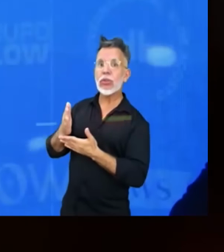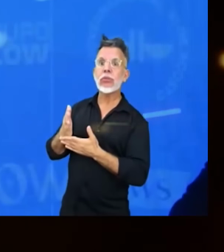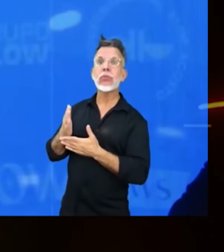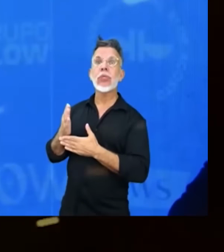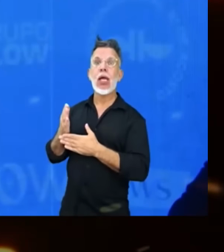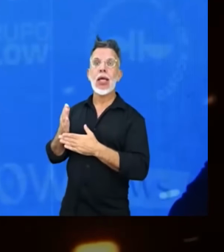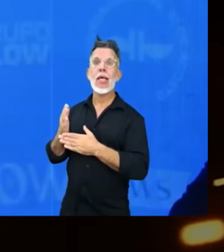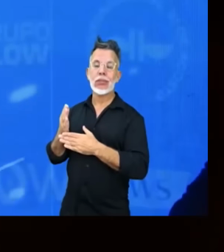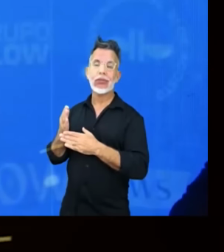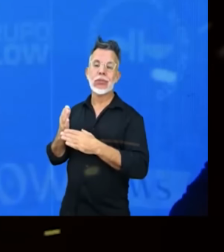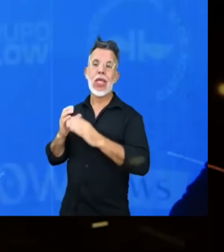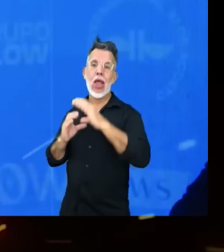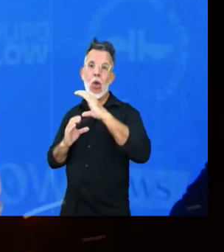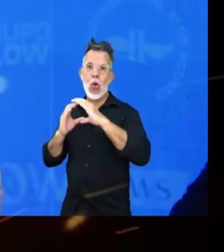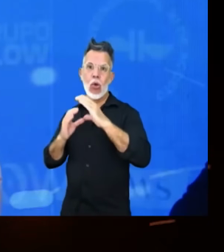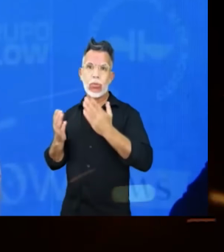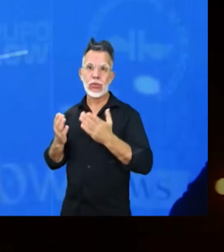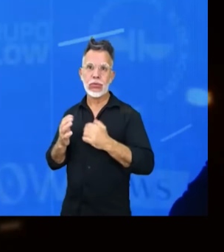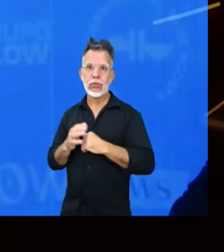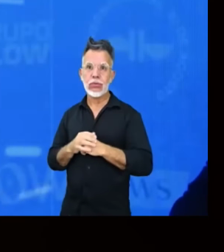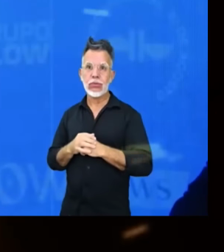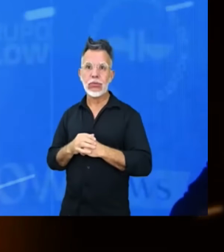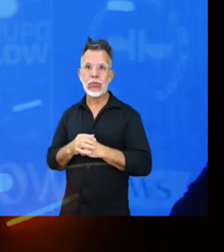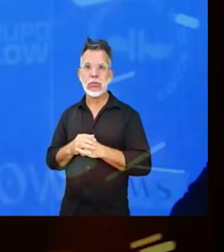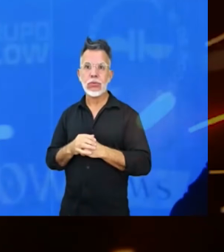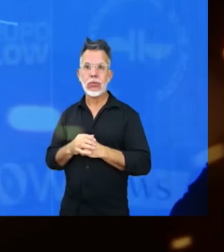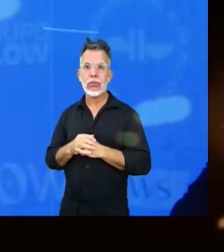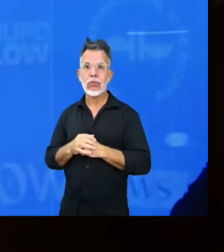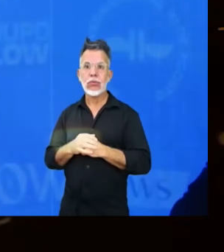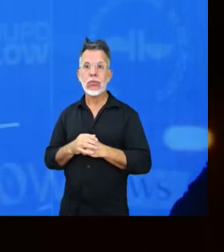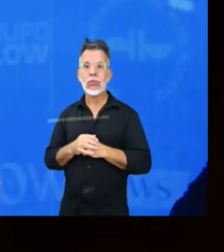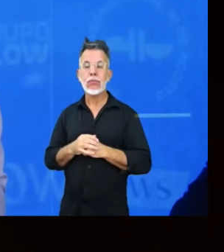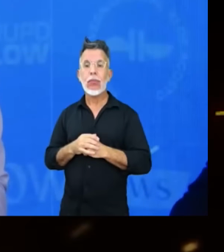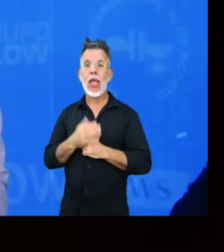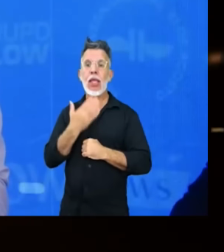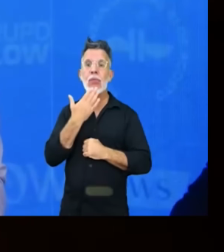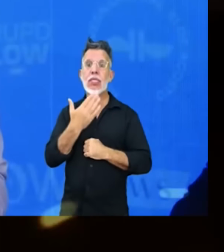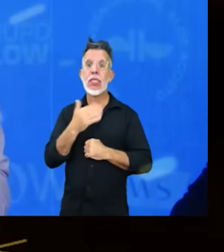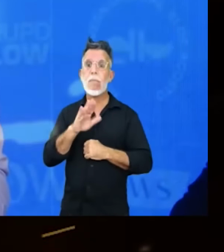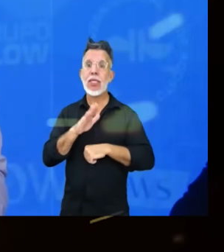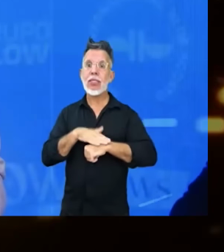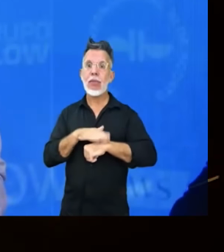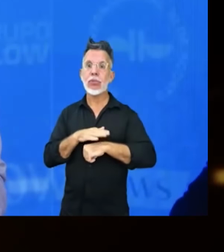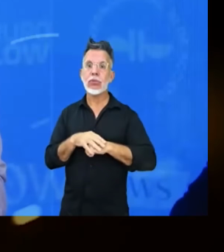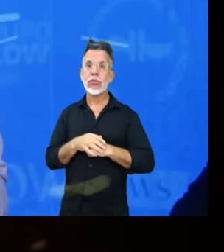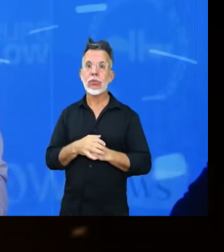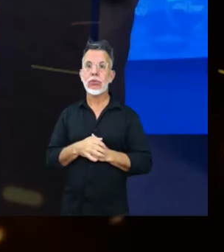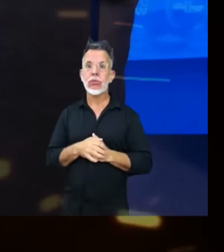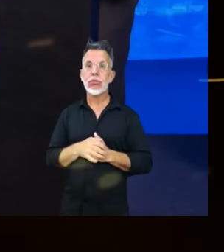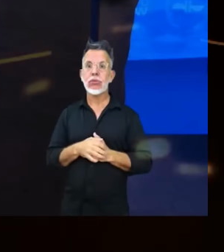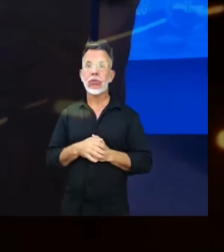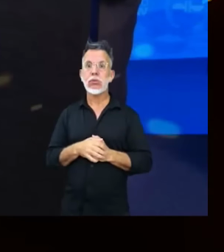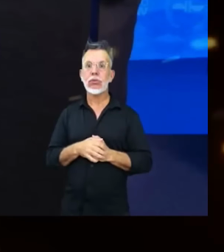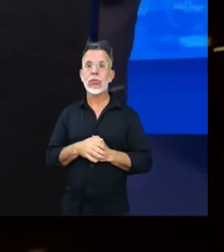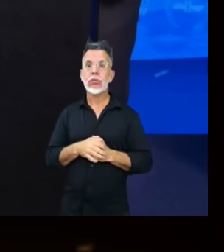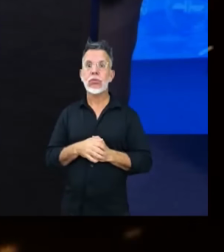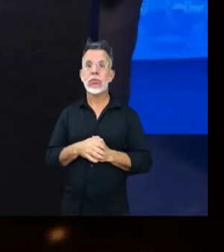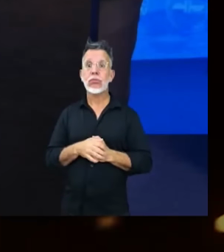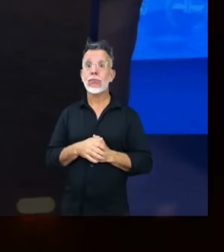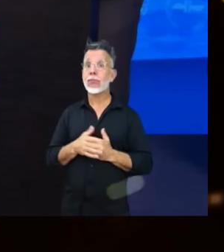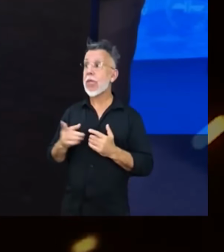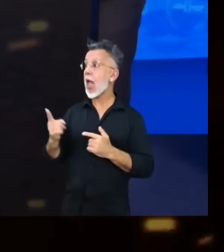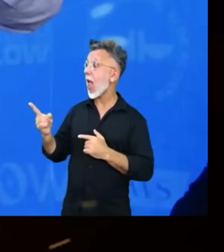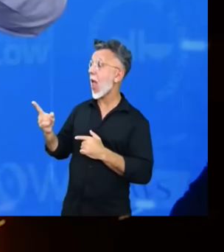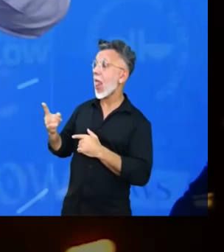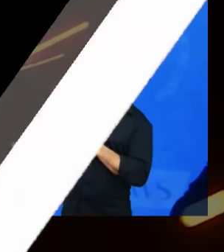eu preciso do tempo recomposto que eu fui atrapalhado pode não seu tempo tá correndo não mas ele interrompeu aqui não não ele ele pediu para